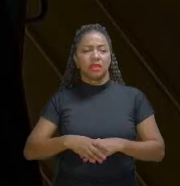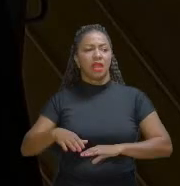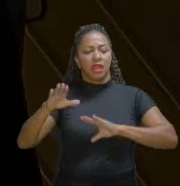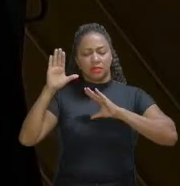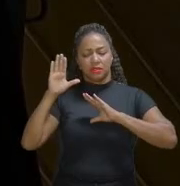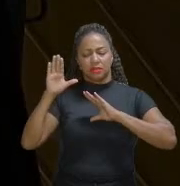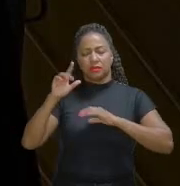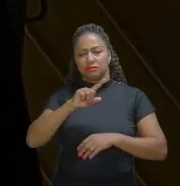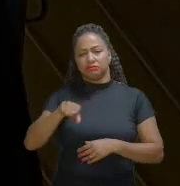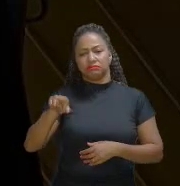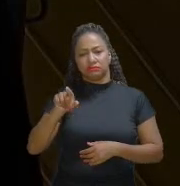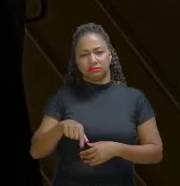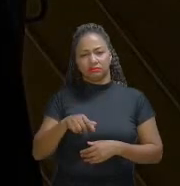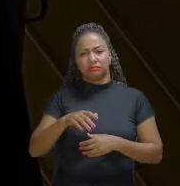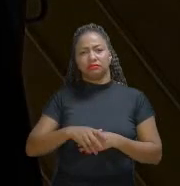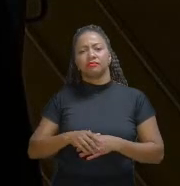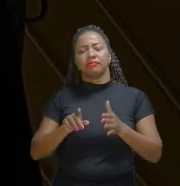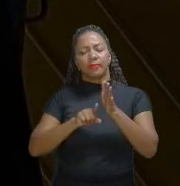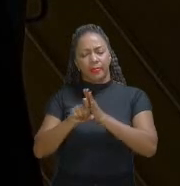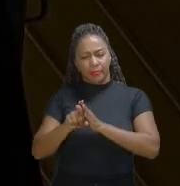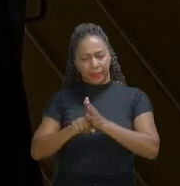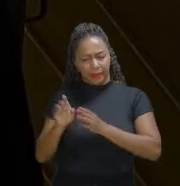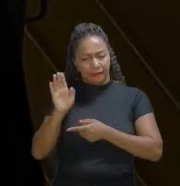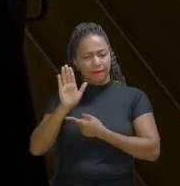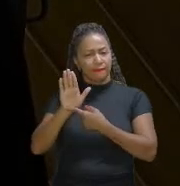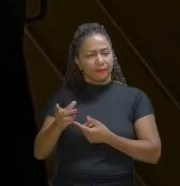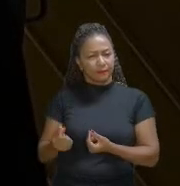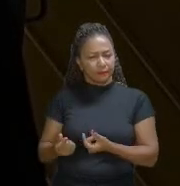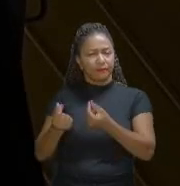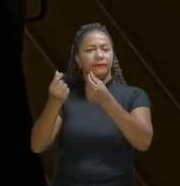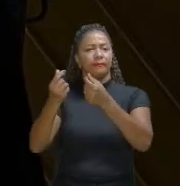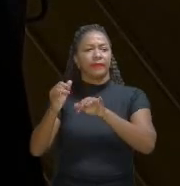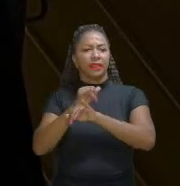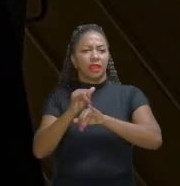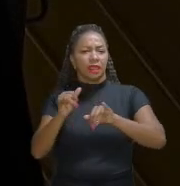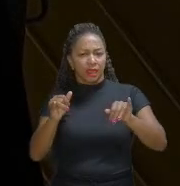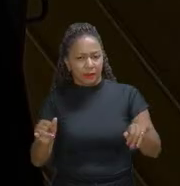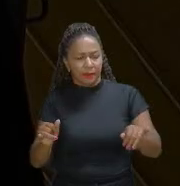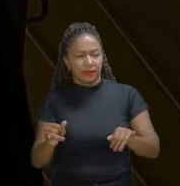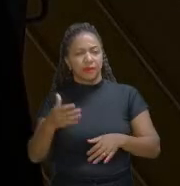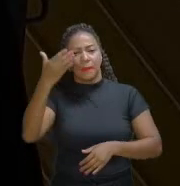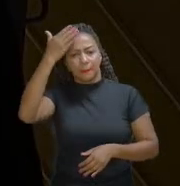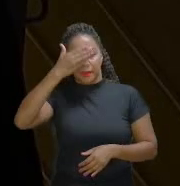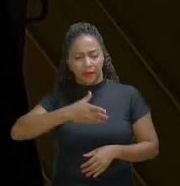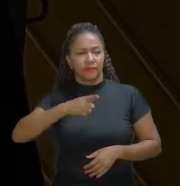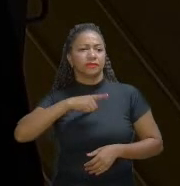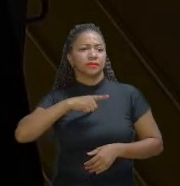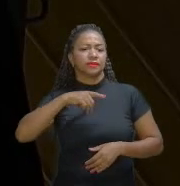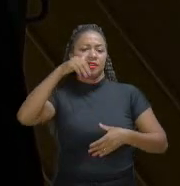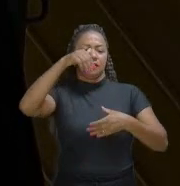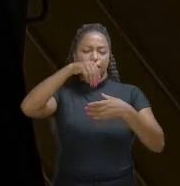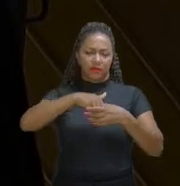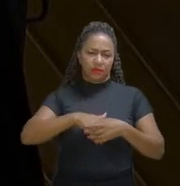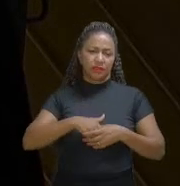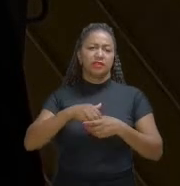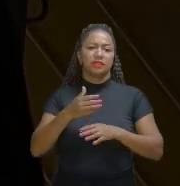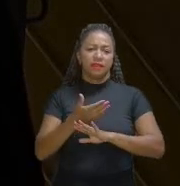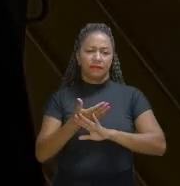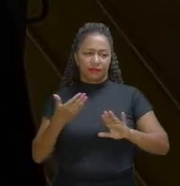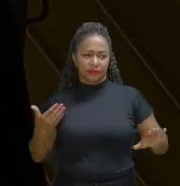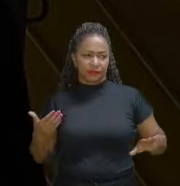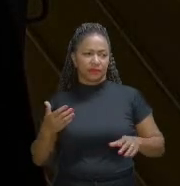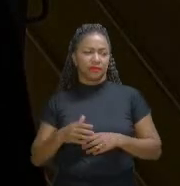candidaturas impugnadas apresentaram movimentação financeira significativa, atos de campanha foram comprovados e a votação obtida afasta a